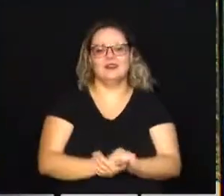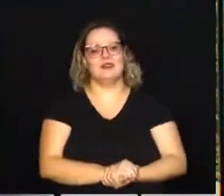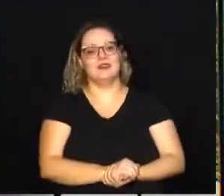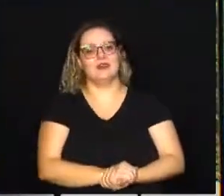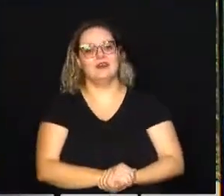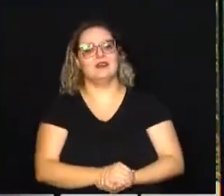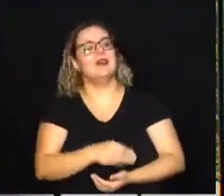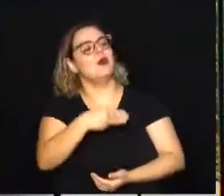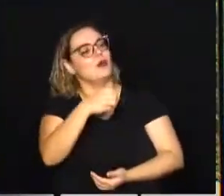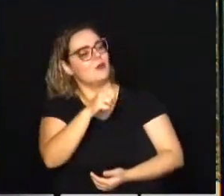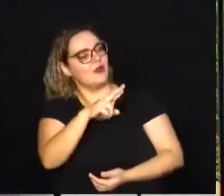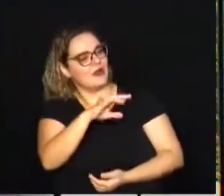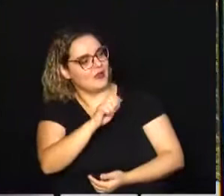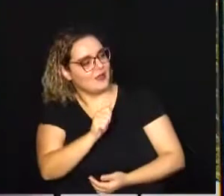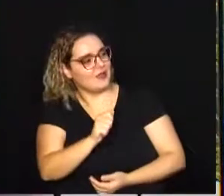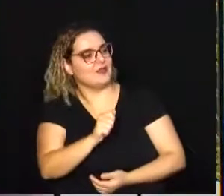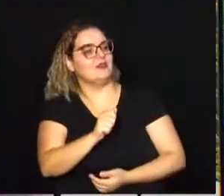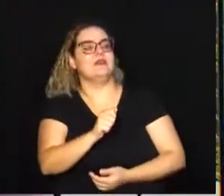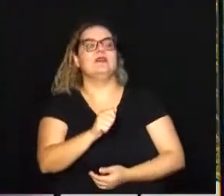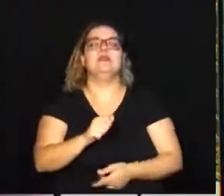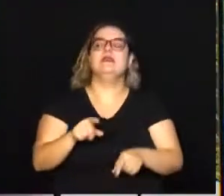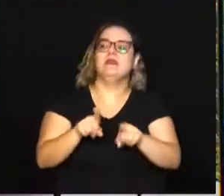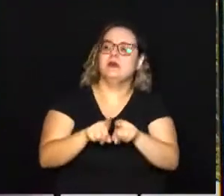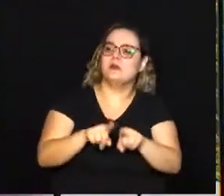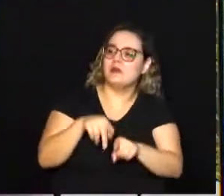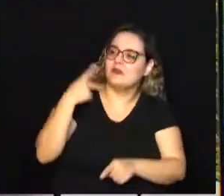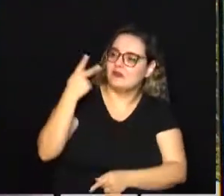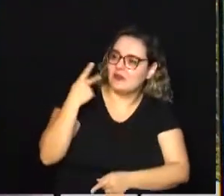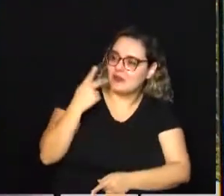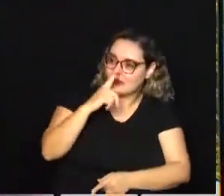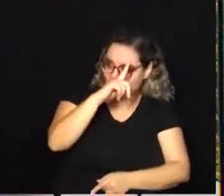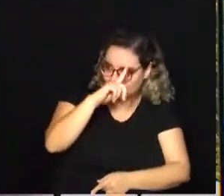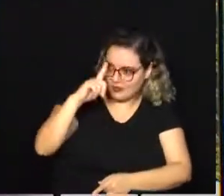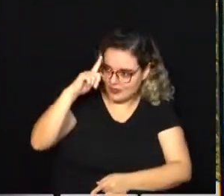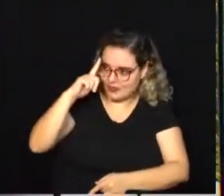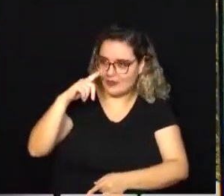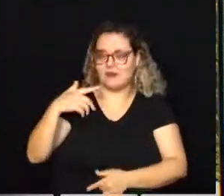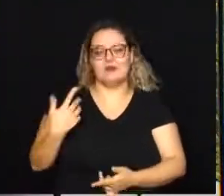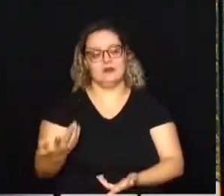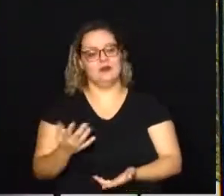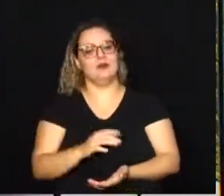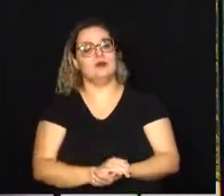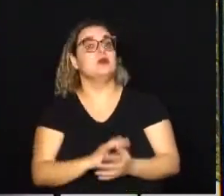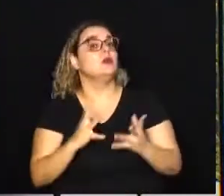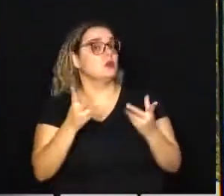Maria Tereza, Boa tarde, vereador. E aos demais que nos